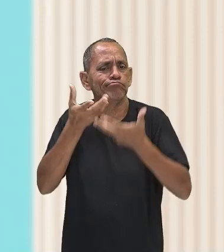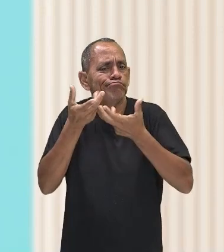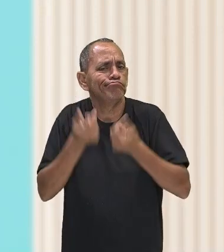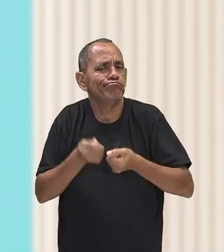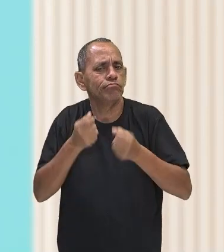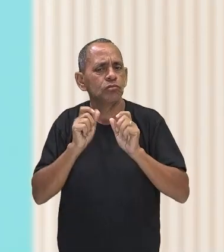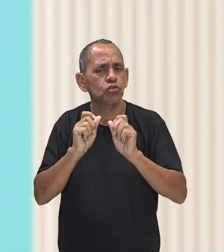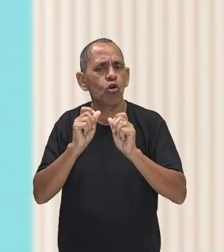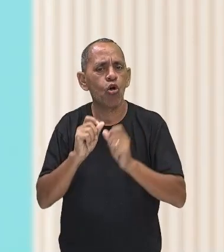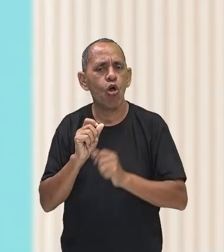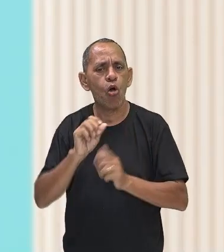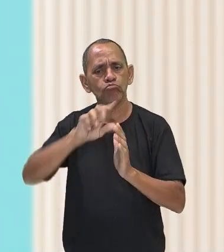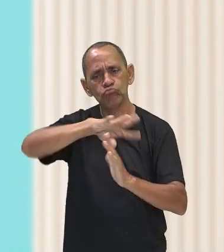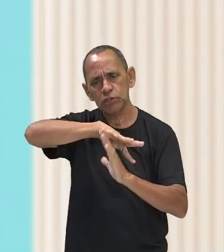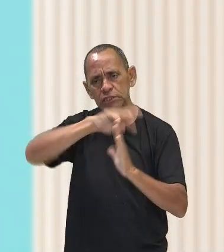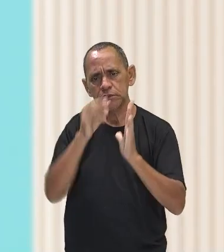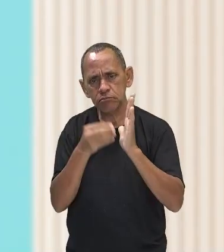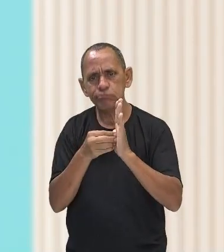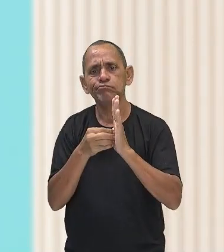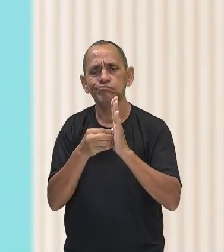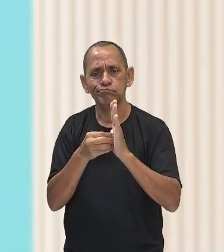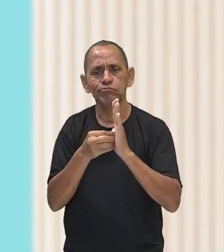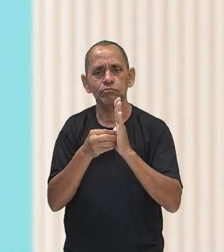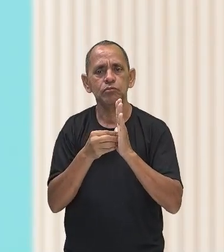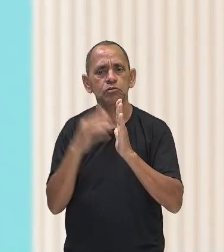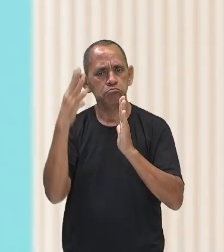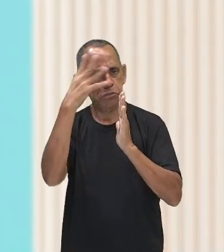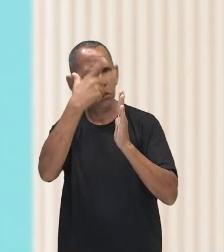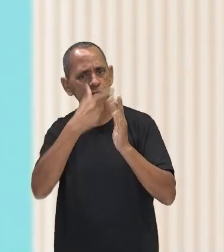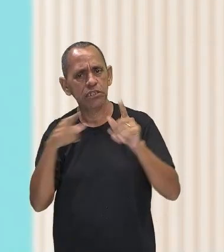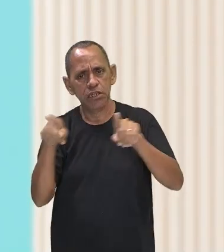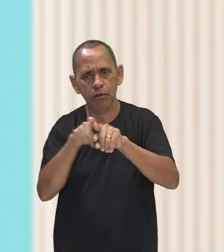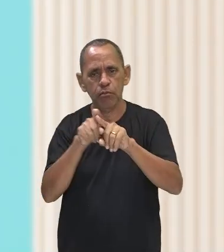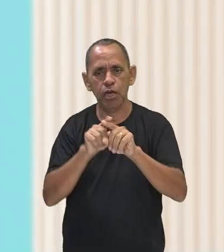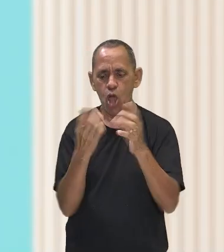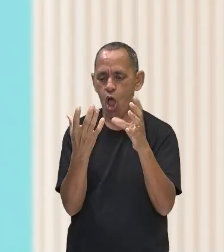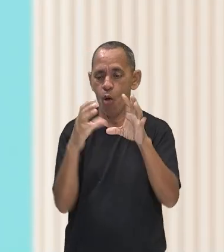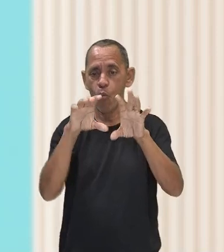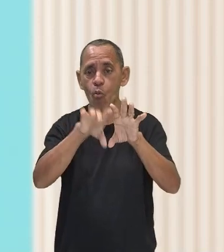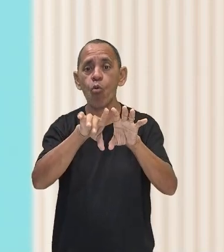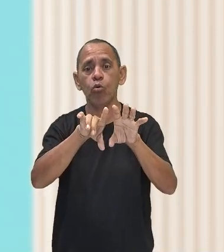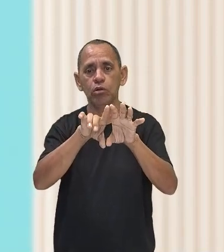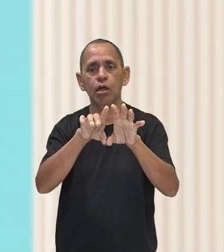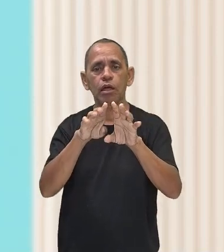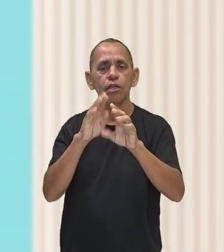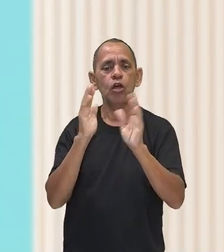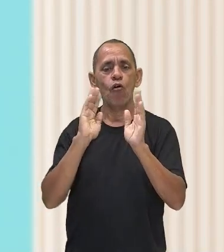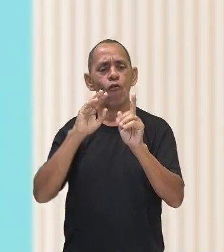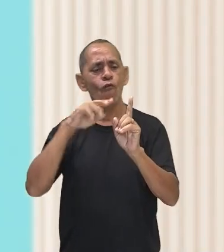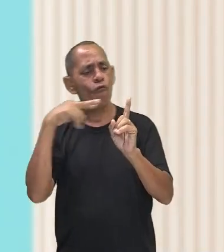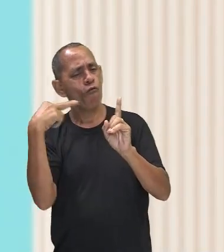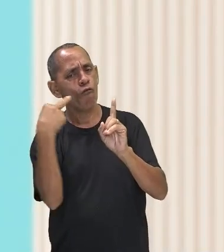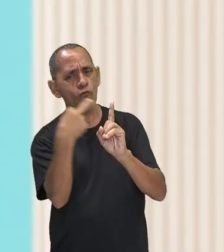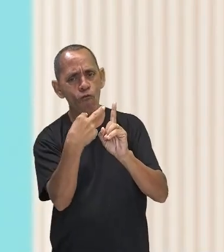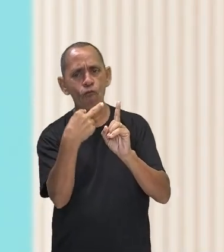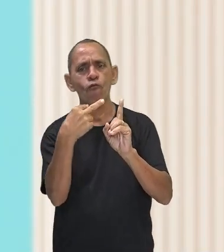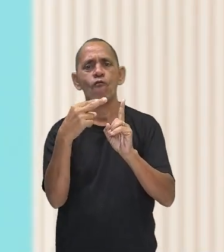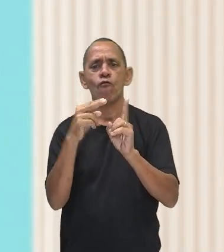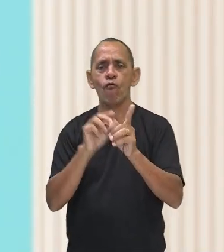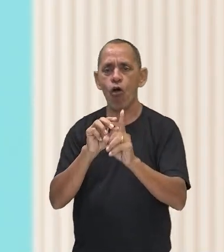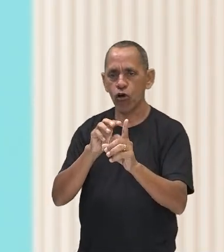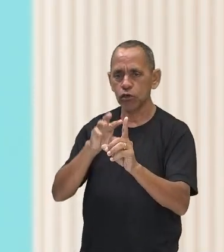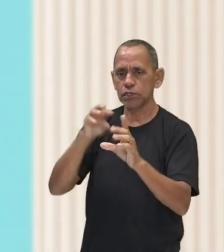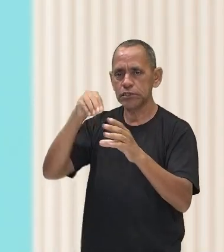poder a bunda ainda está sujeita a normas e expectativas sociais especialmente em em relação ao